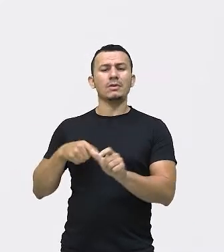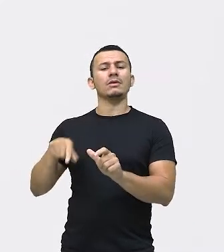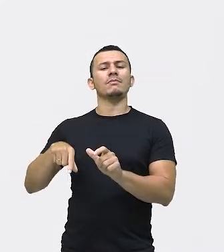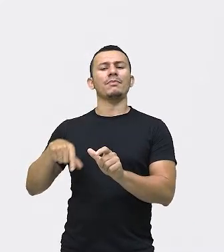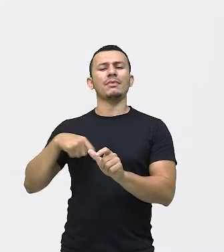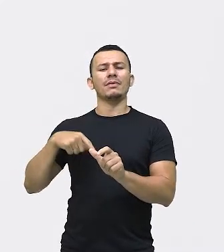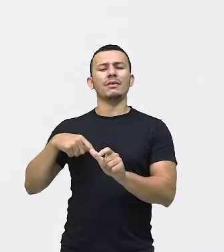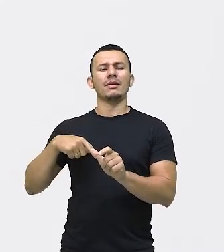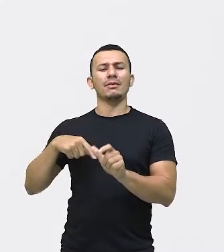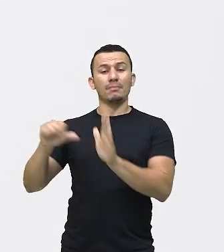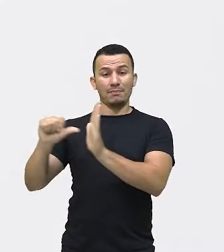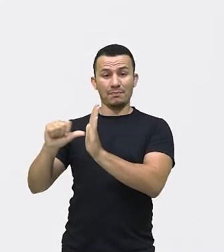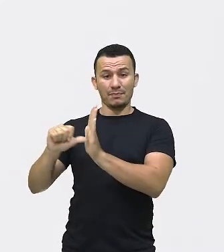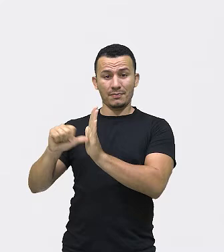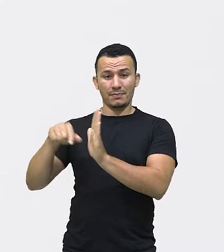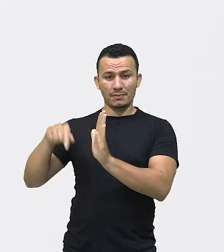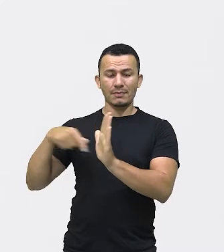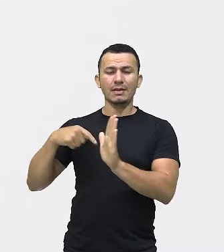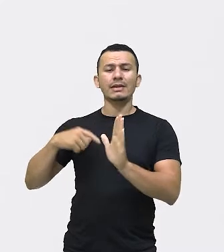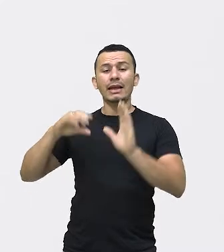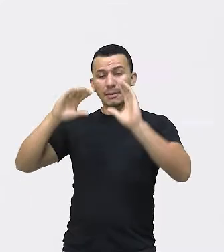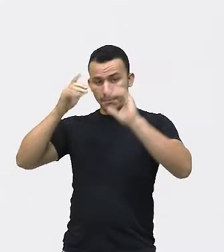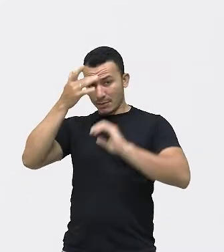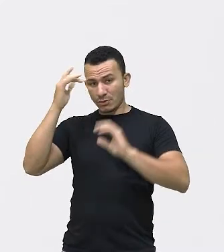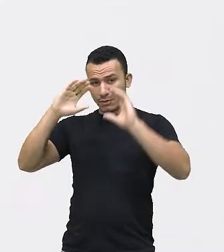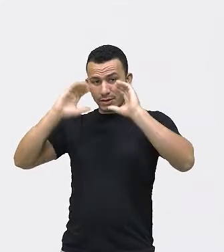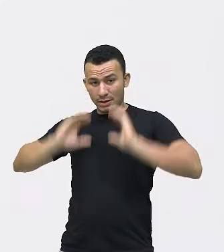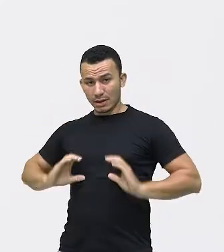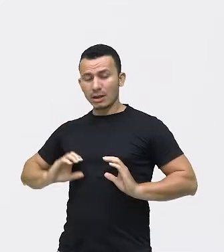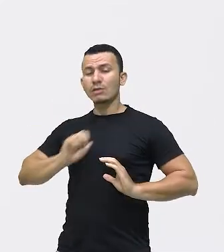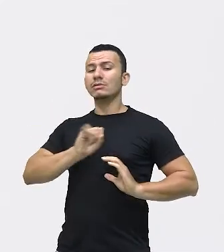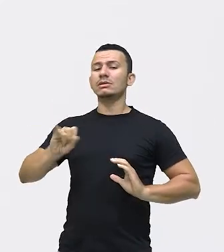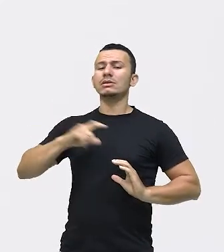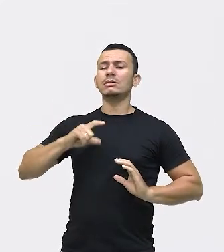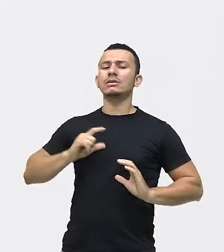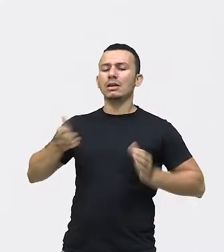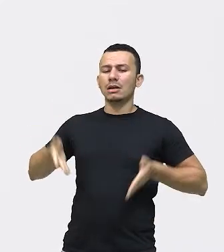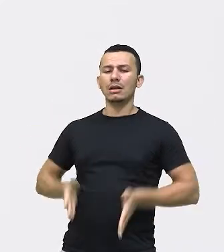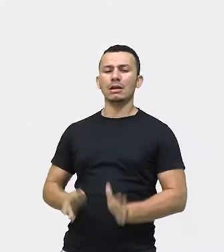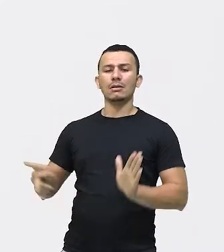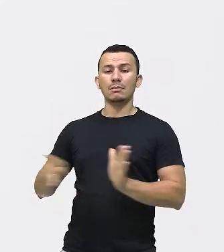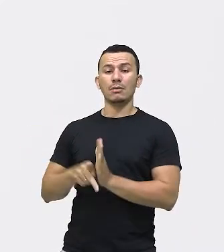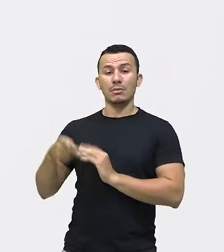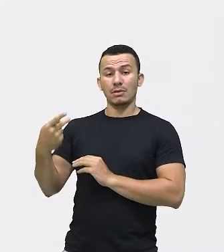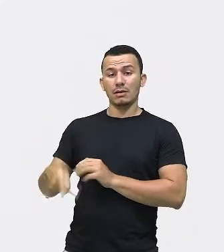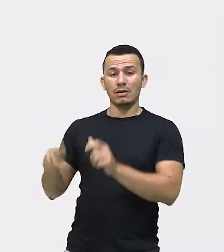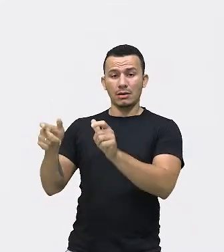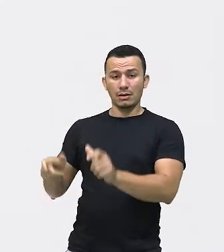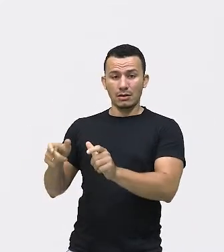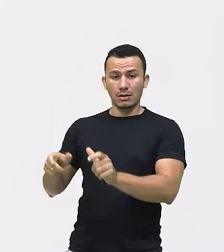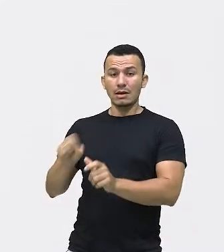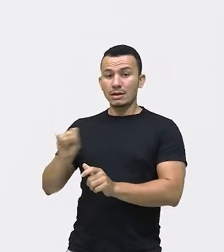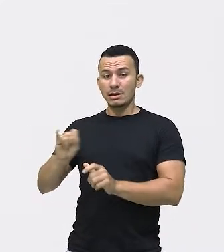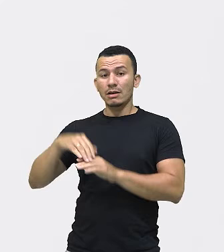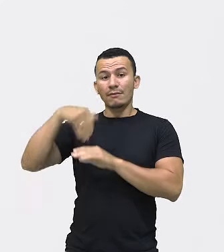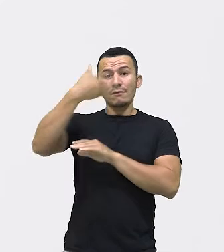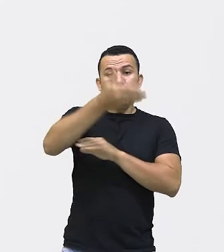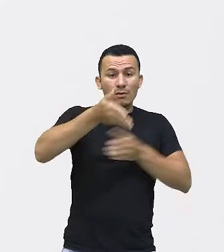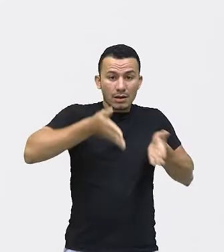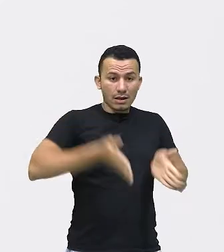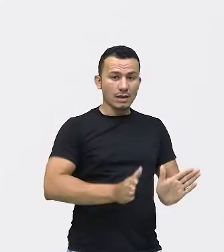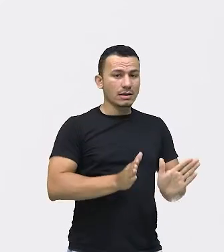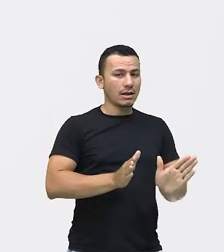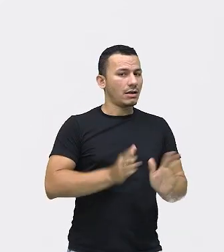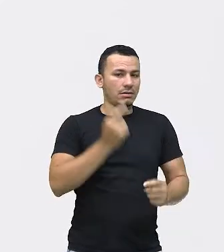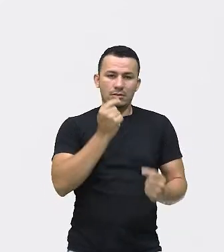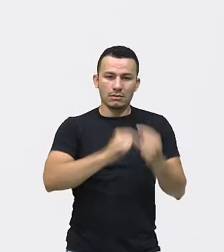era considerado cidadão quem nascia na cidade. Ou seja, se não nascesse na cidade,